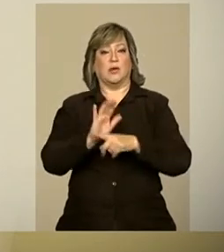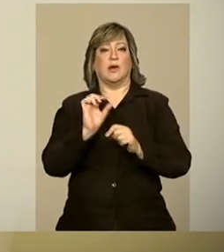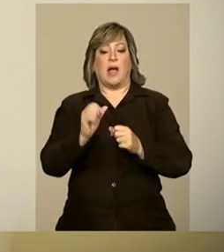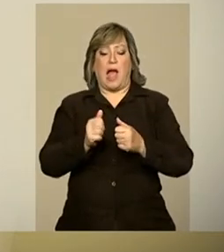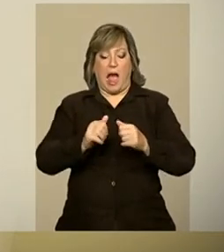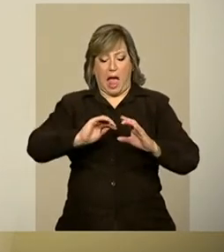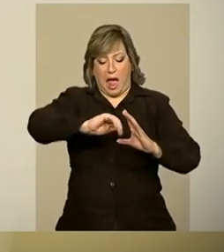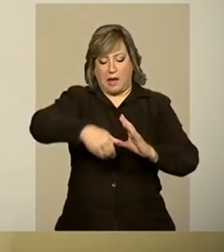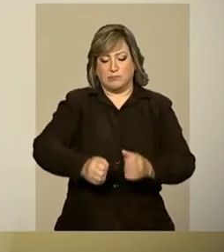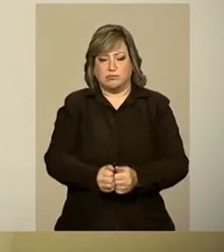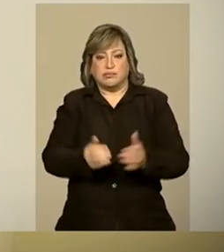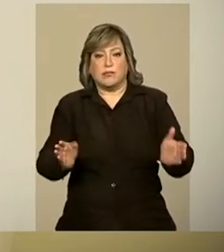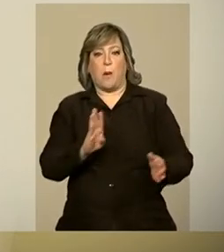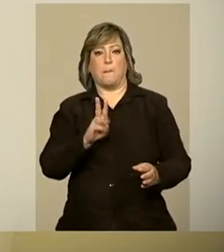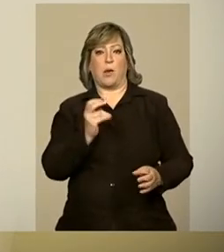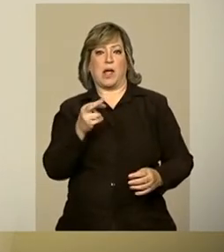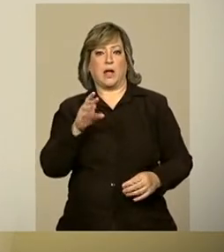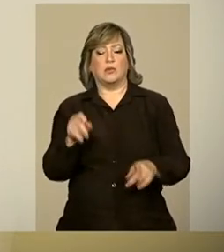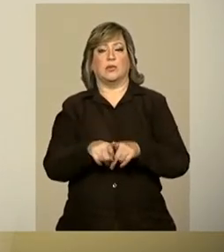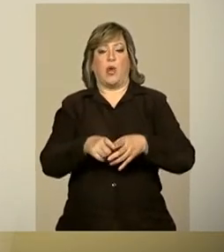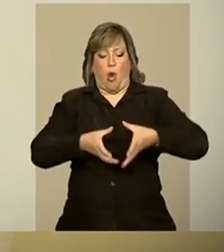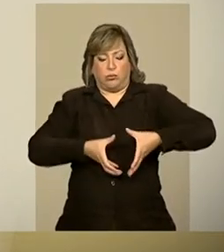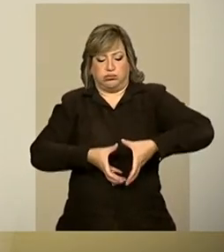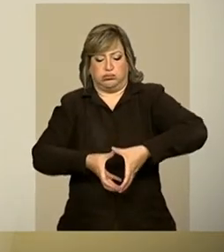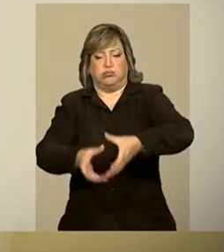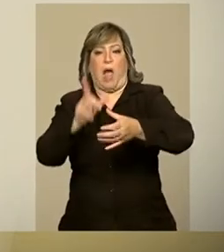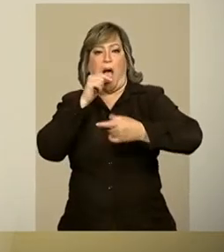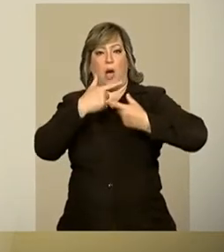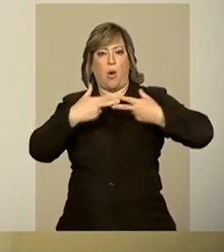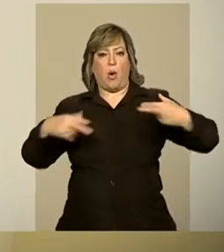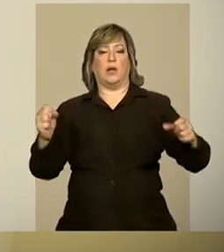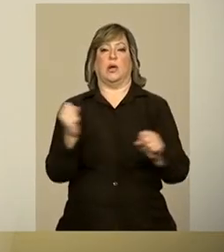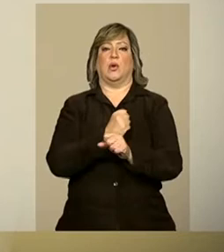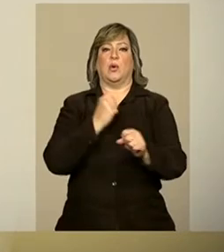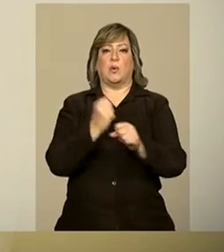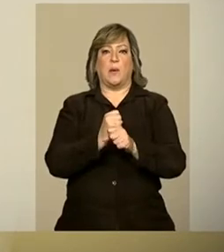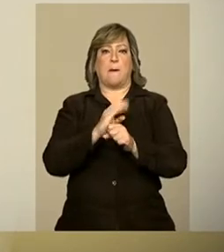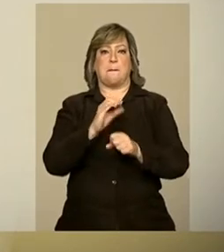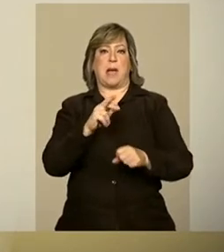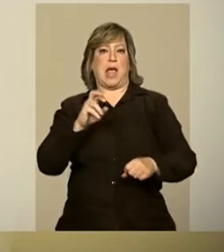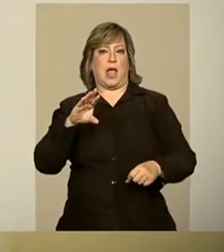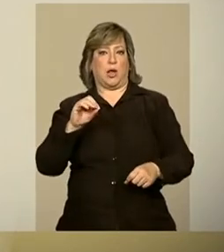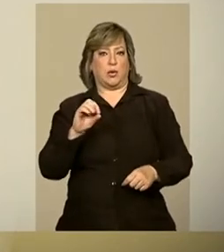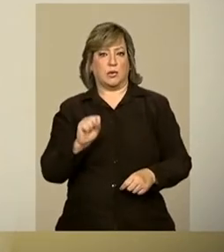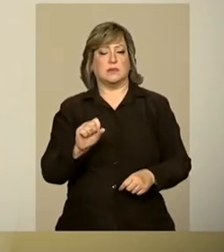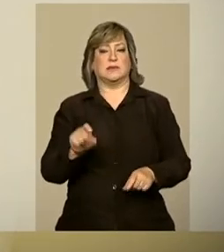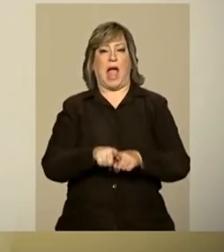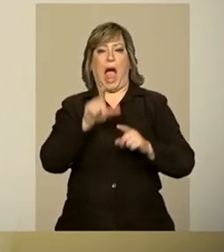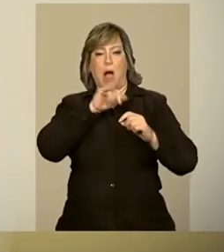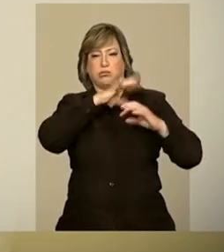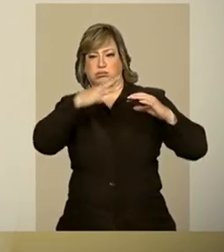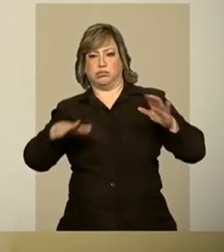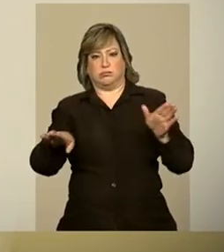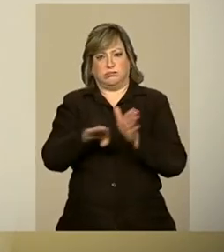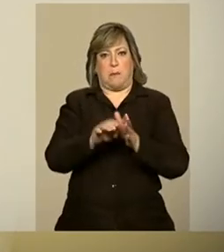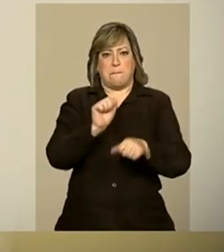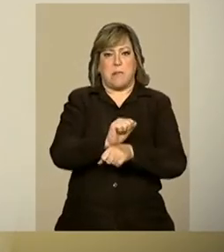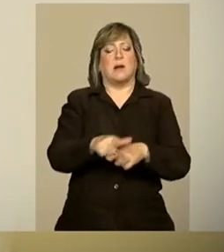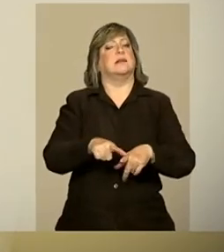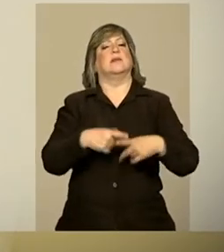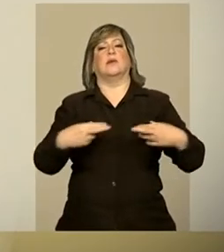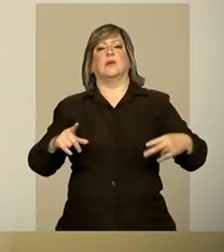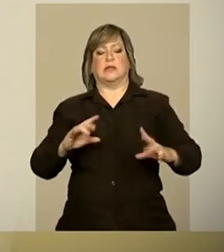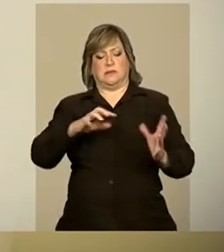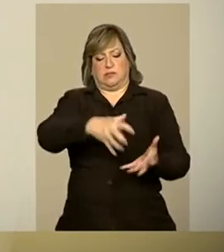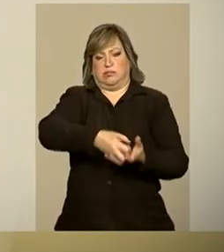de bueiros, a colocação de tubulações, a construção de barreiros. Elas removem entulhos, transportam material